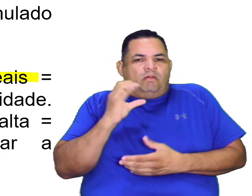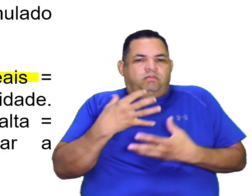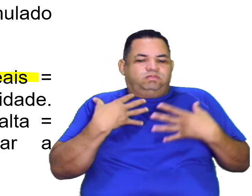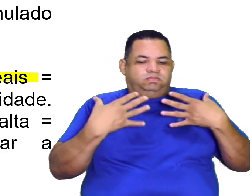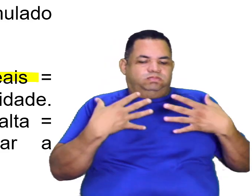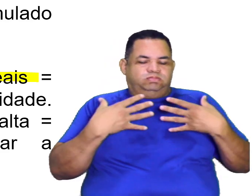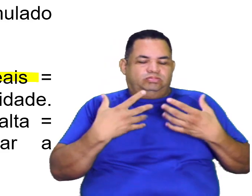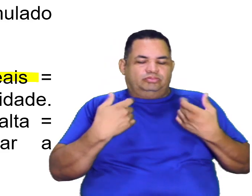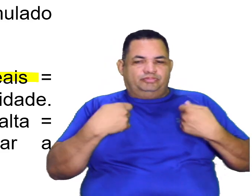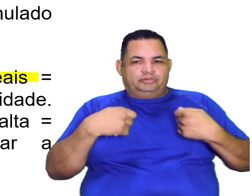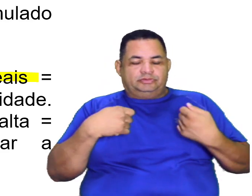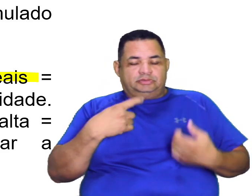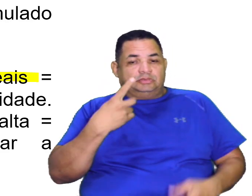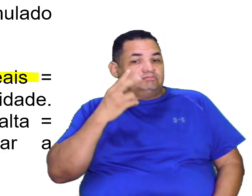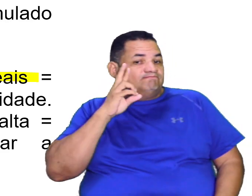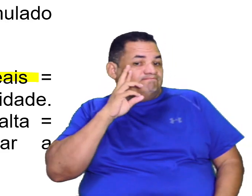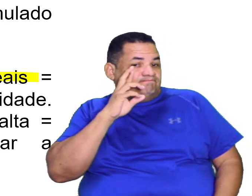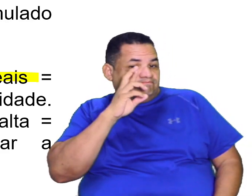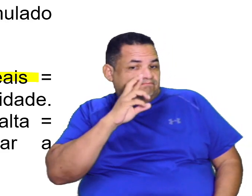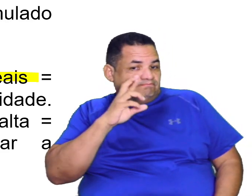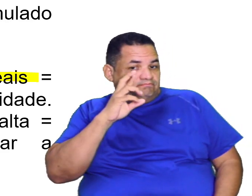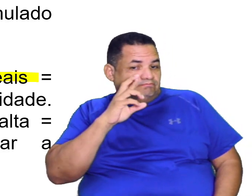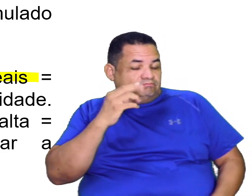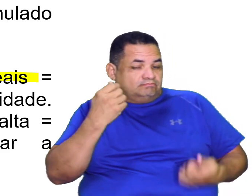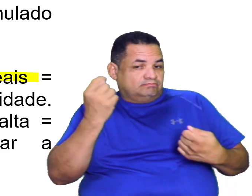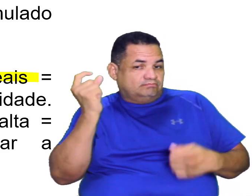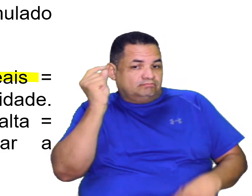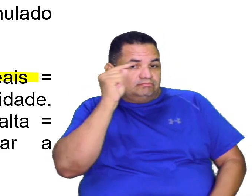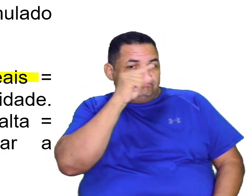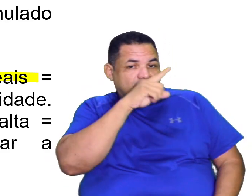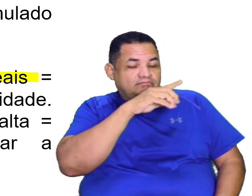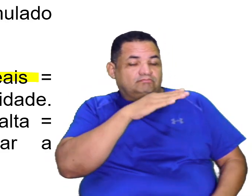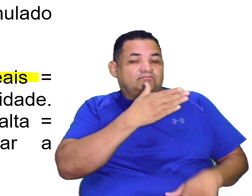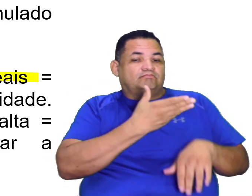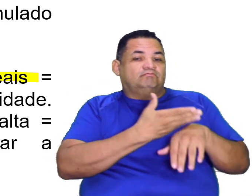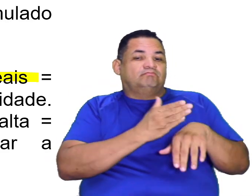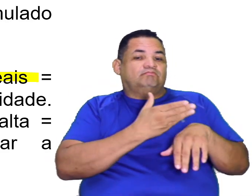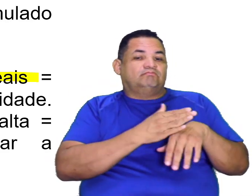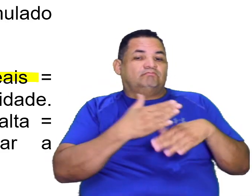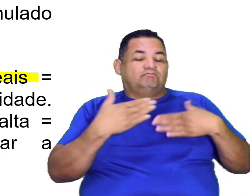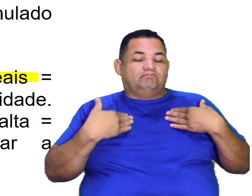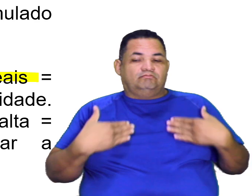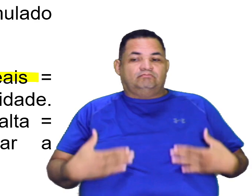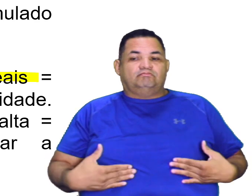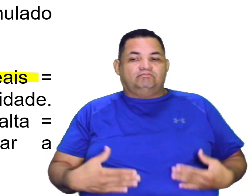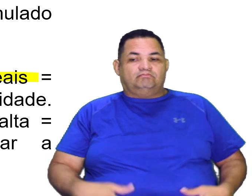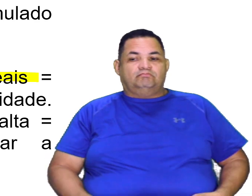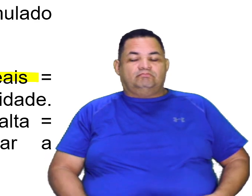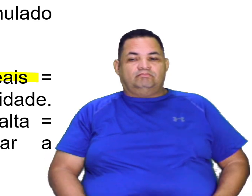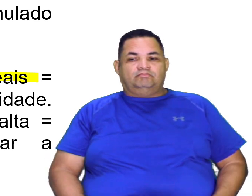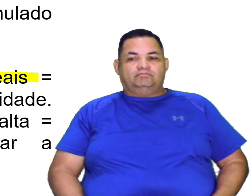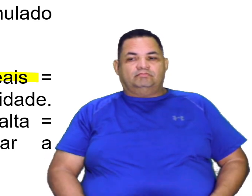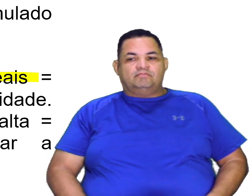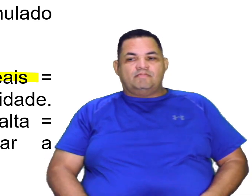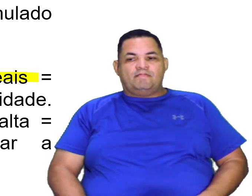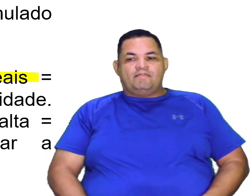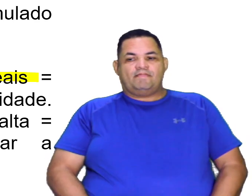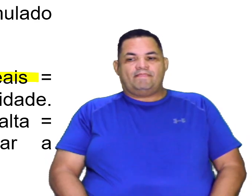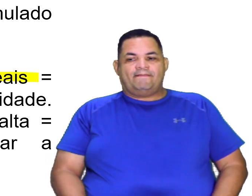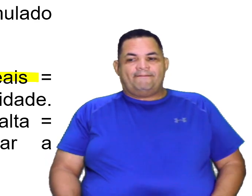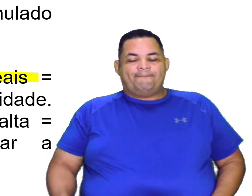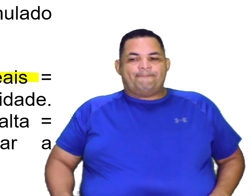que observar, porque isso pode dificultar aí a realização das minhas práticas corporais. Tudo bem?